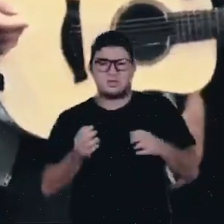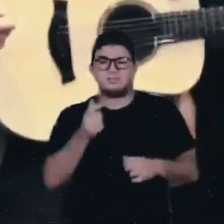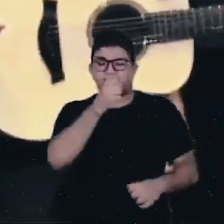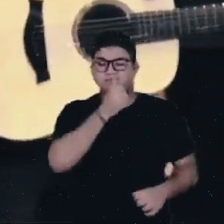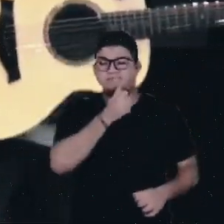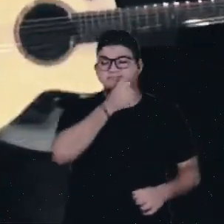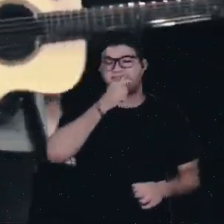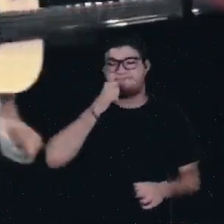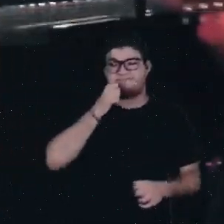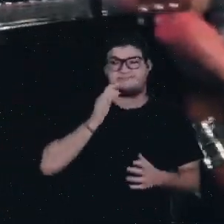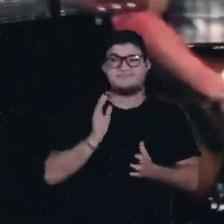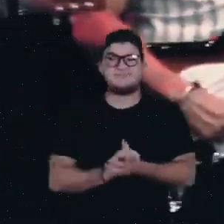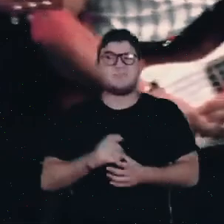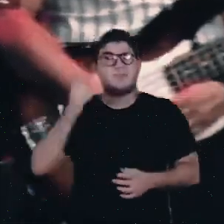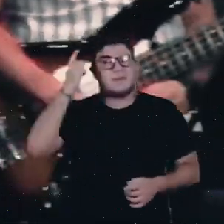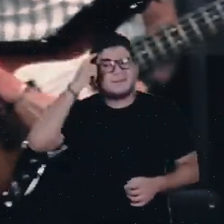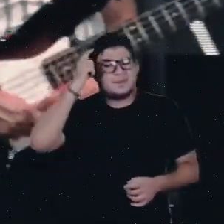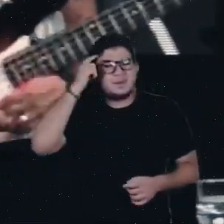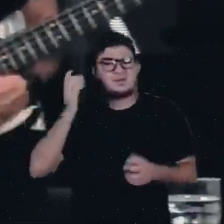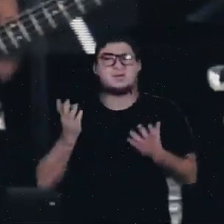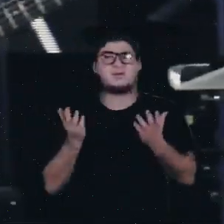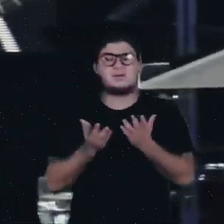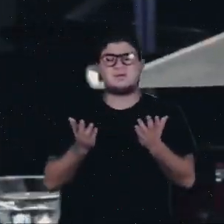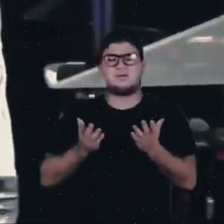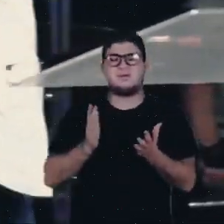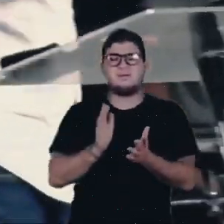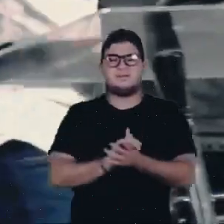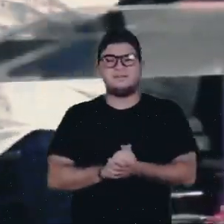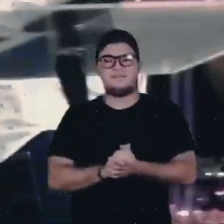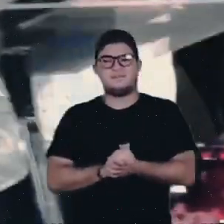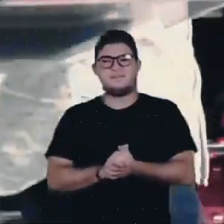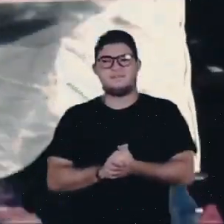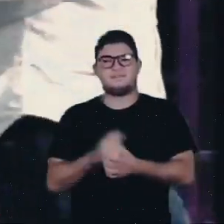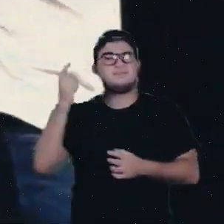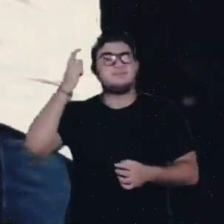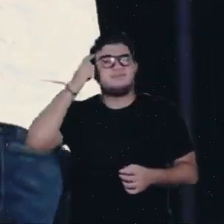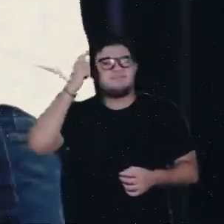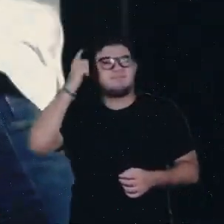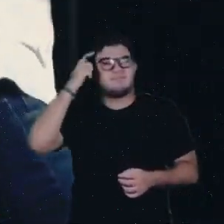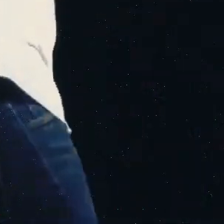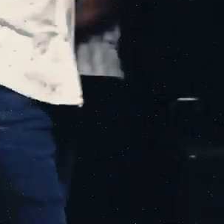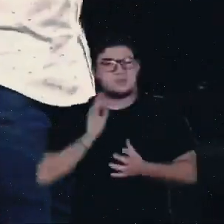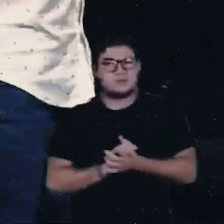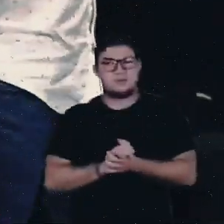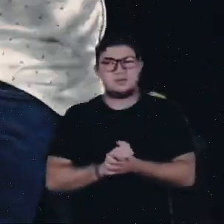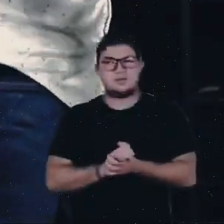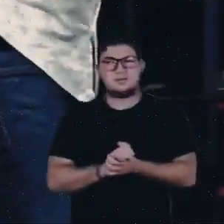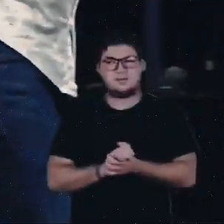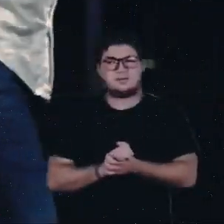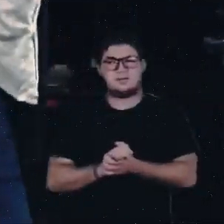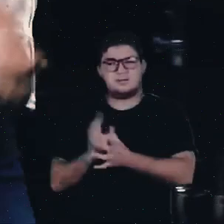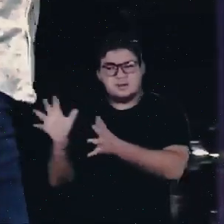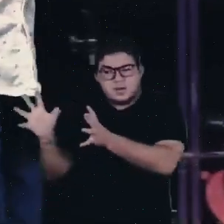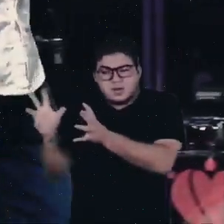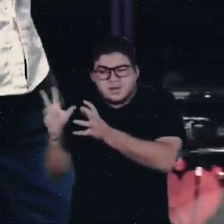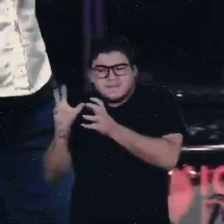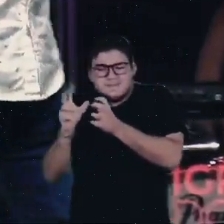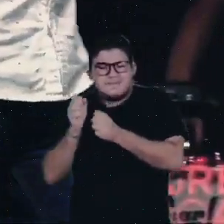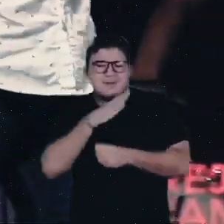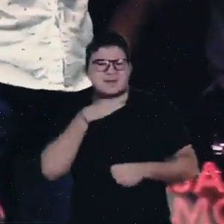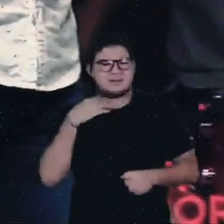ou não é? Pensa comigo agora. Imagine se sequestrassem o seu único filho.